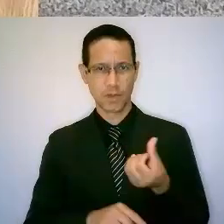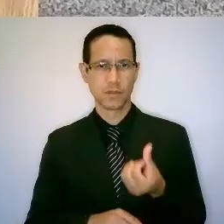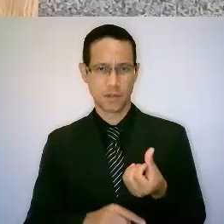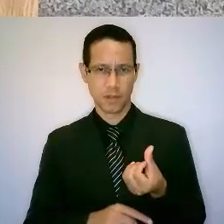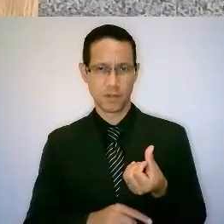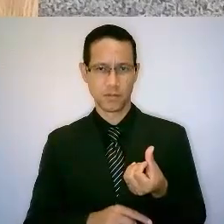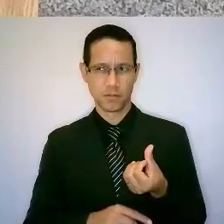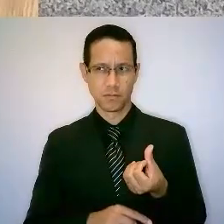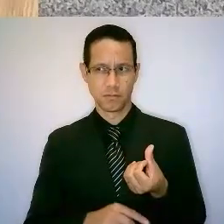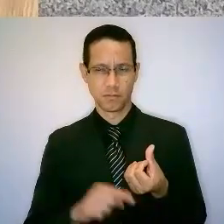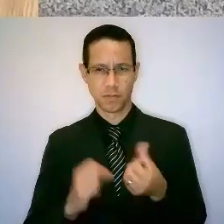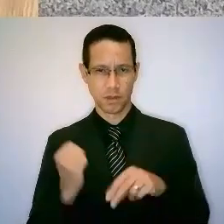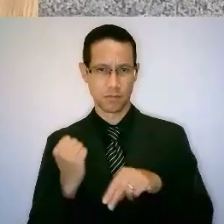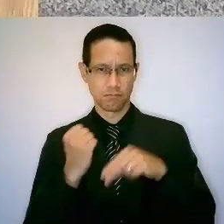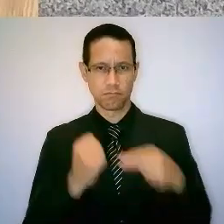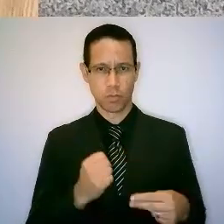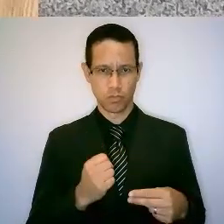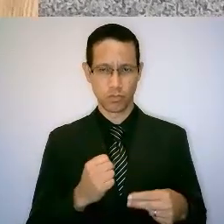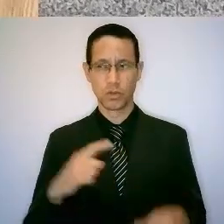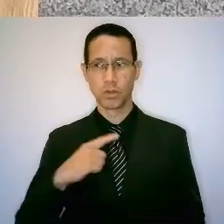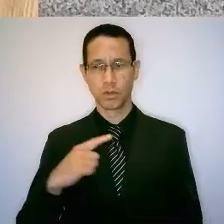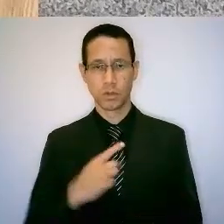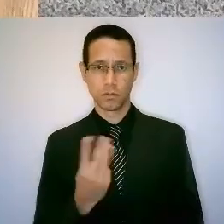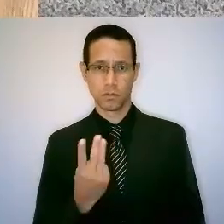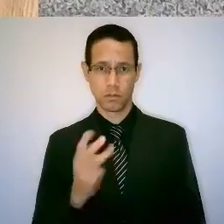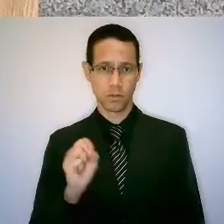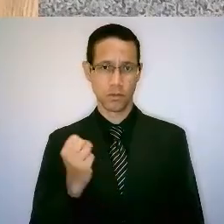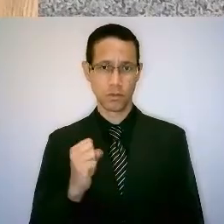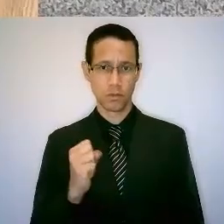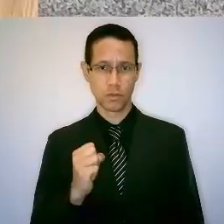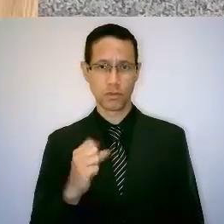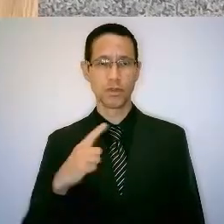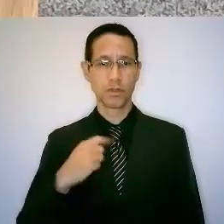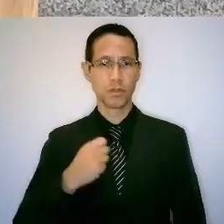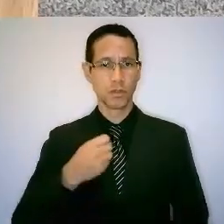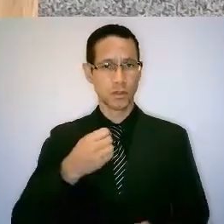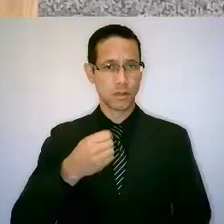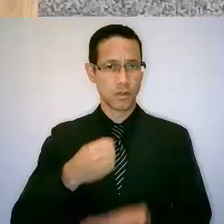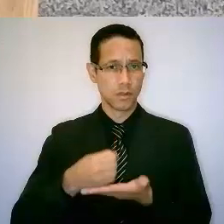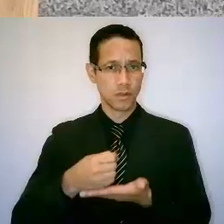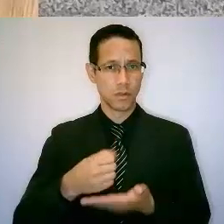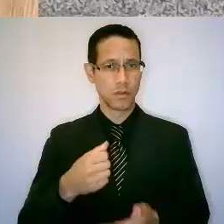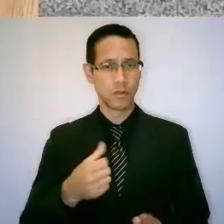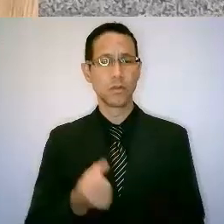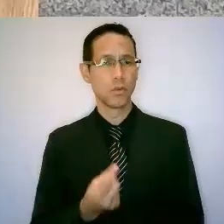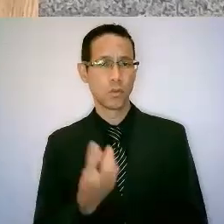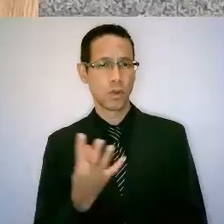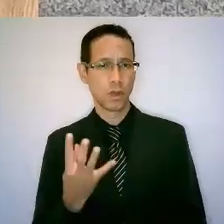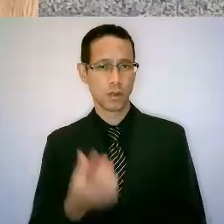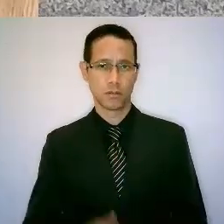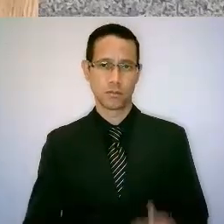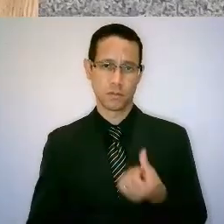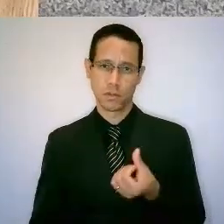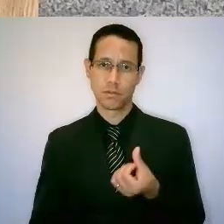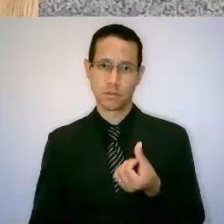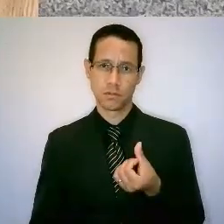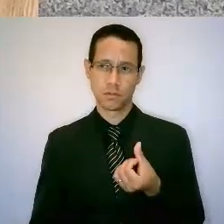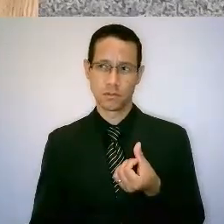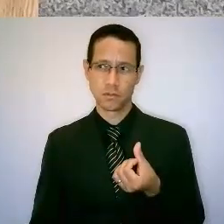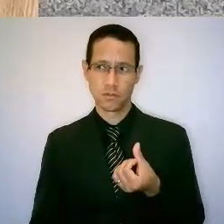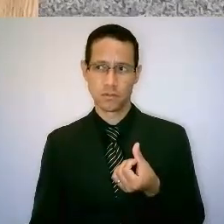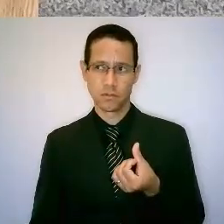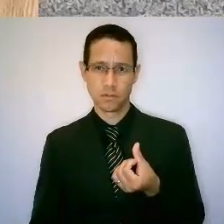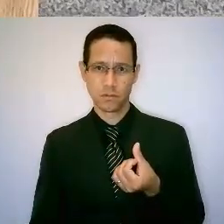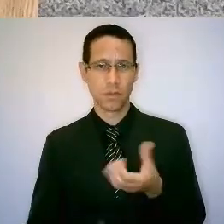normalmente um revólver 38 tem um carregador de seis disparos 5 em alguns